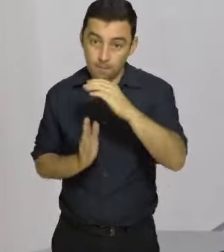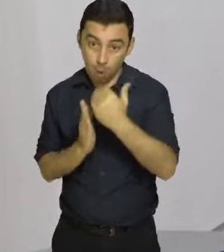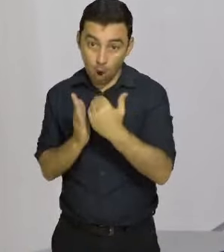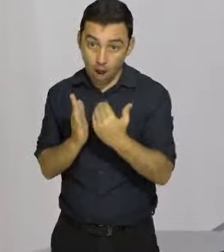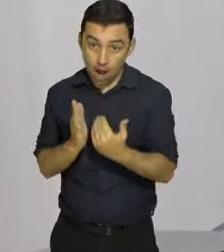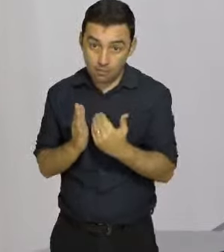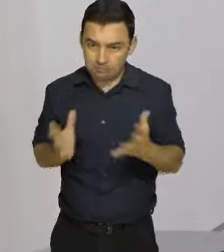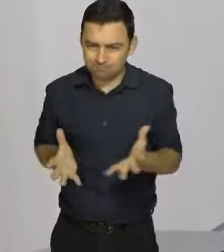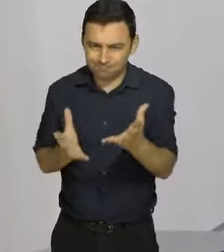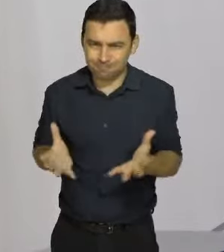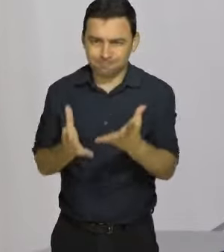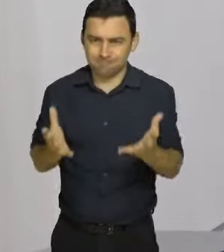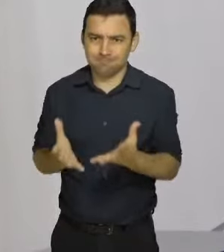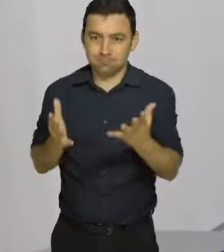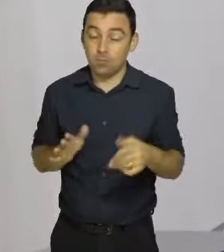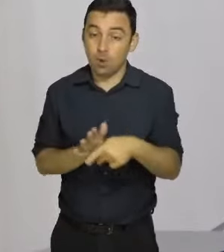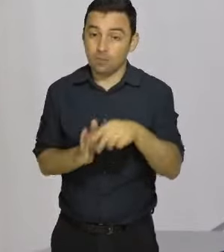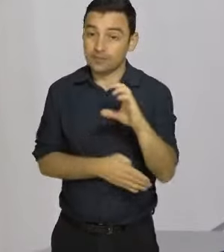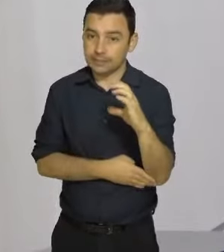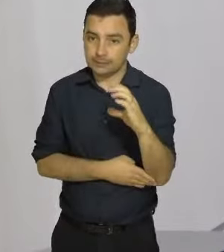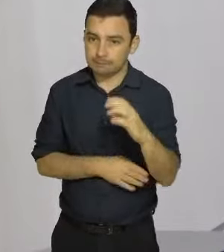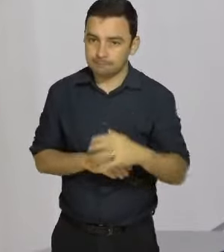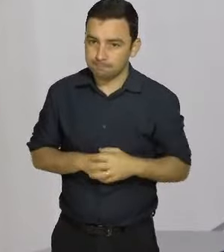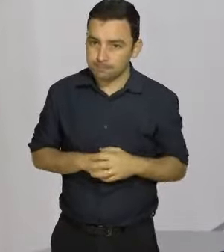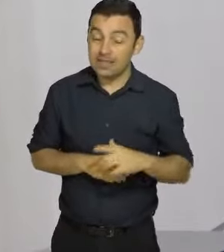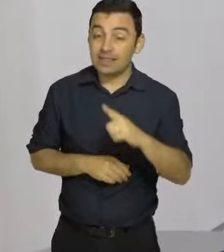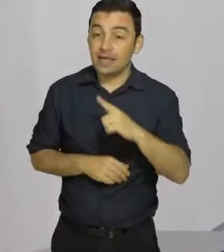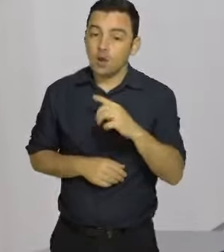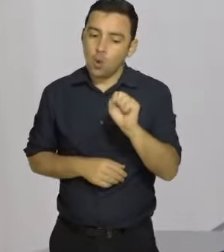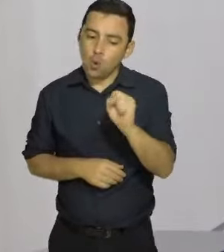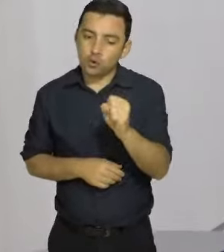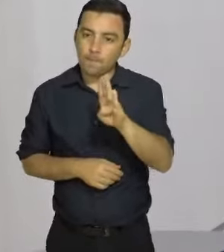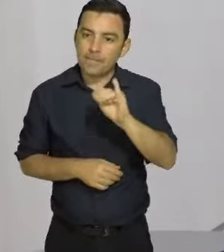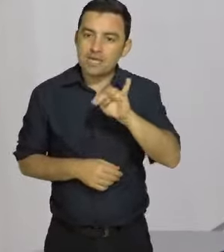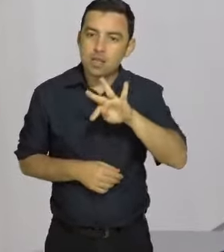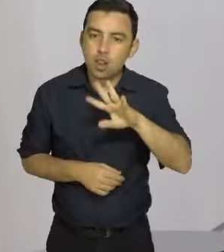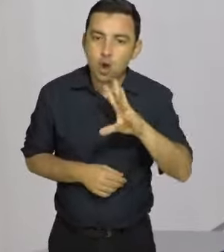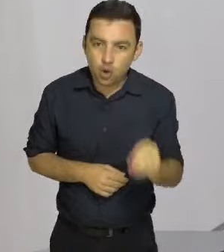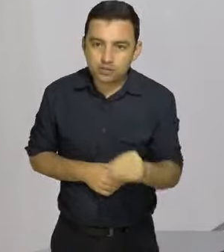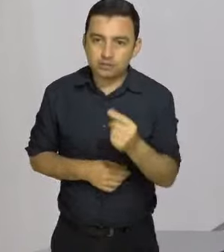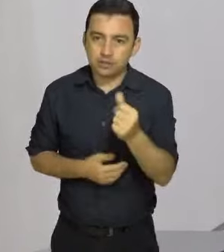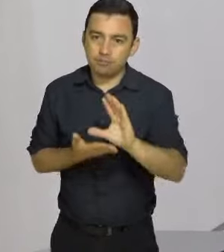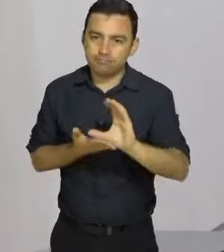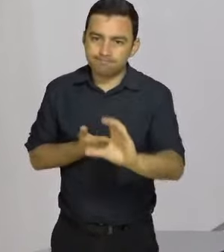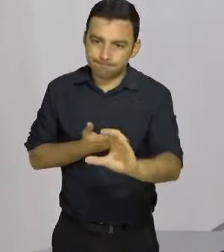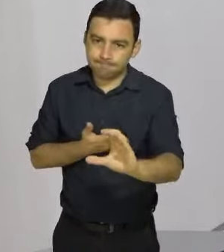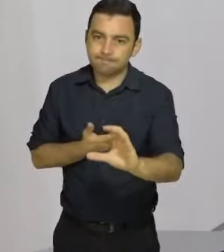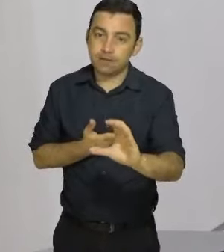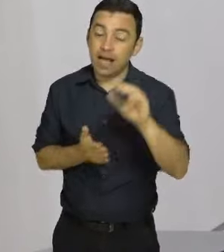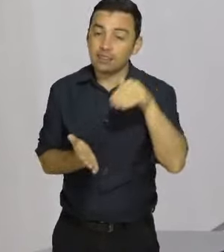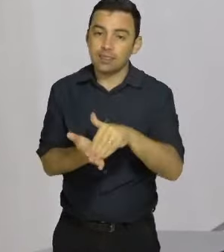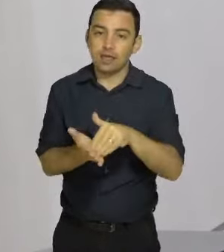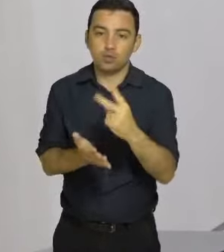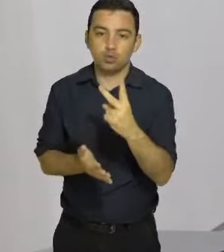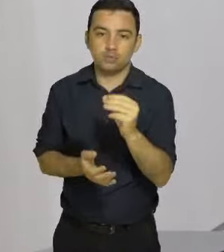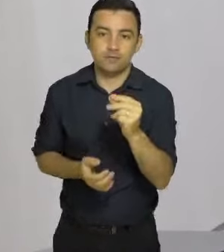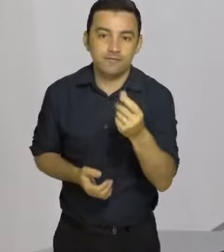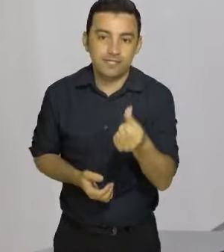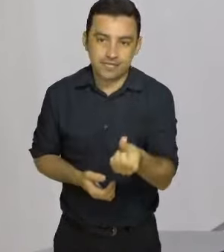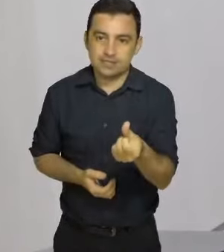do Crescimento da Ciência, com 8 bilhões em investimentos até